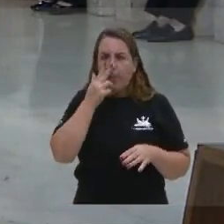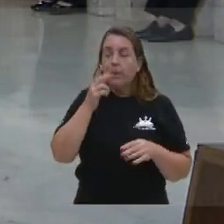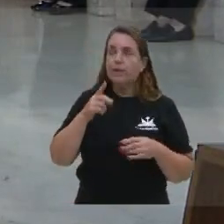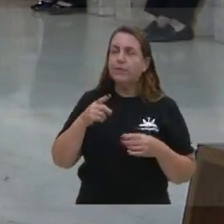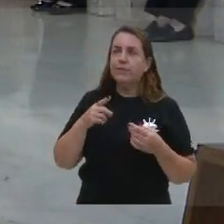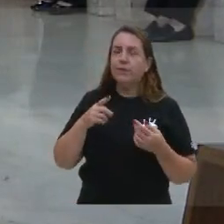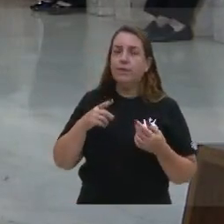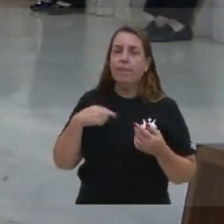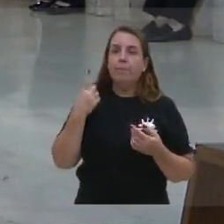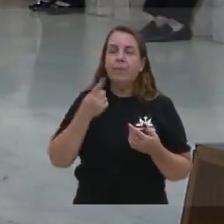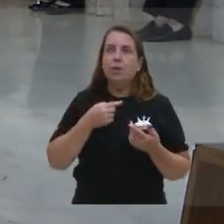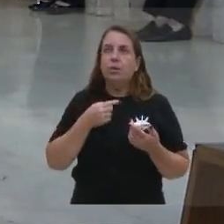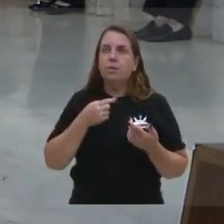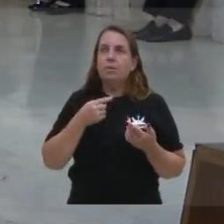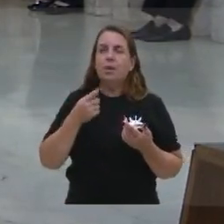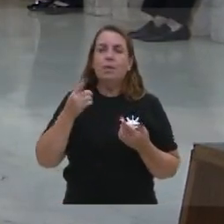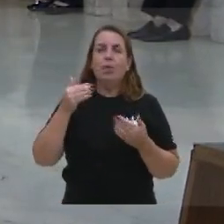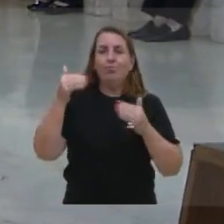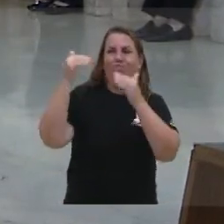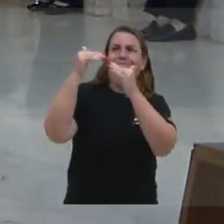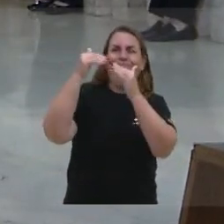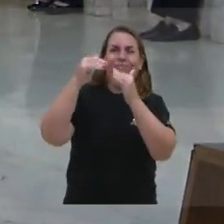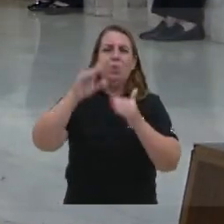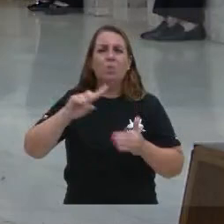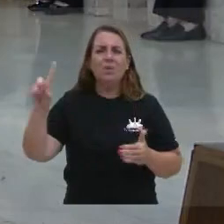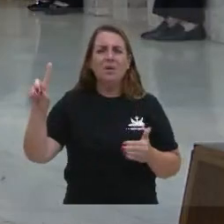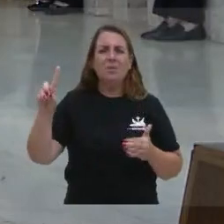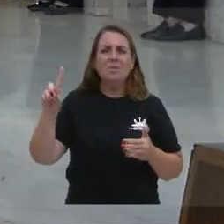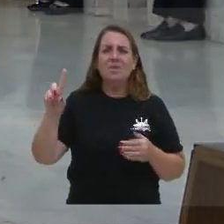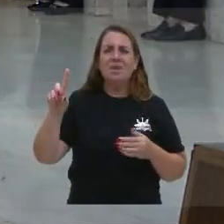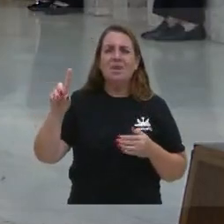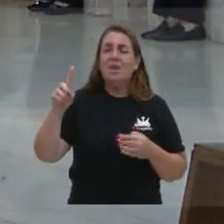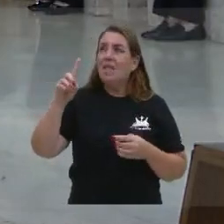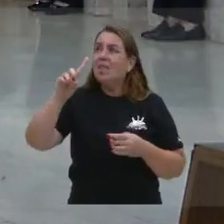que Deus não encontra eco, Deus não encontra espaço.